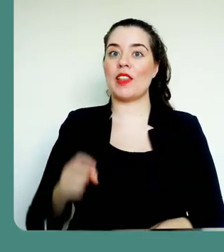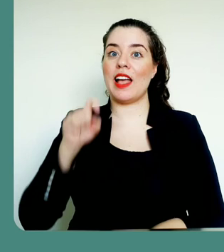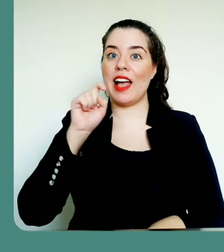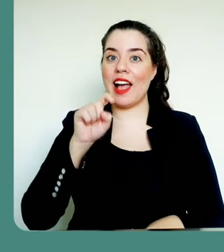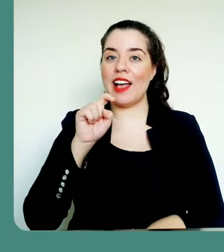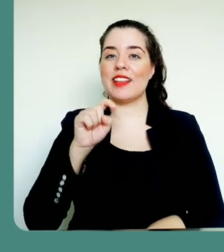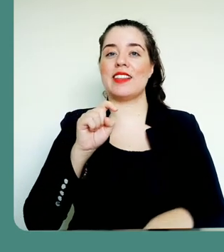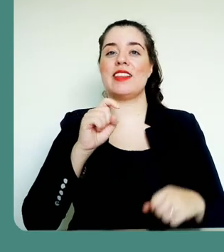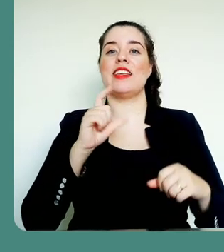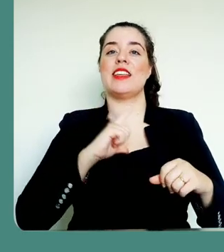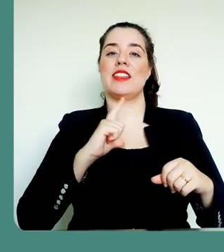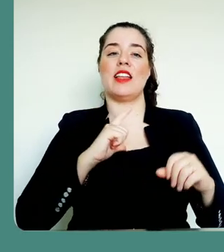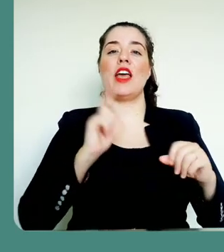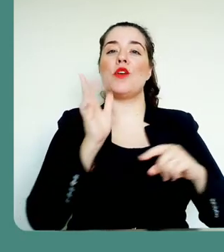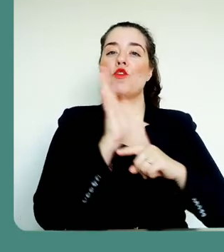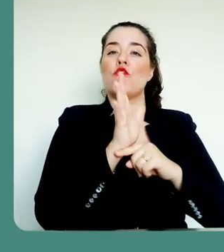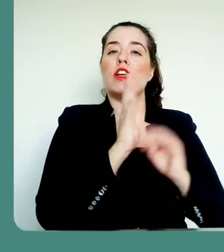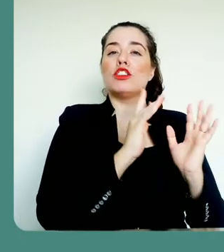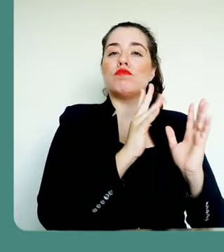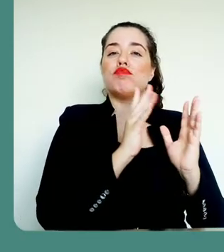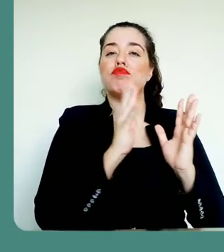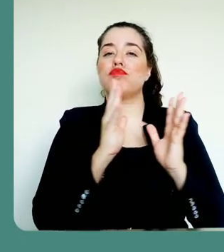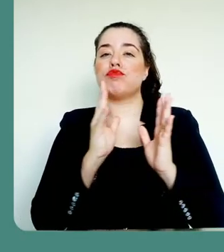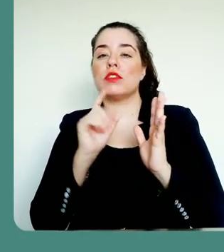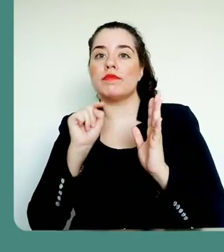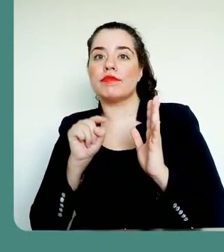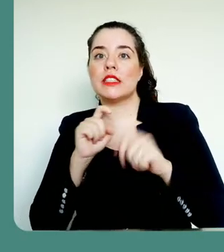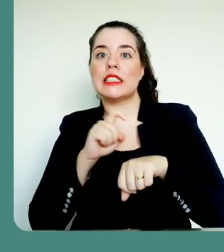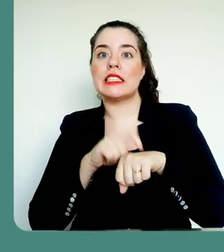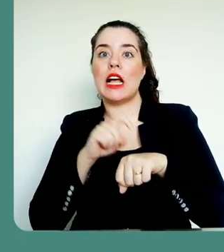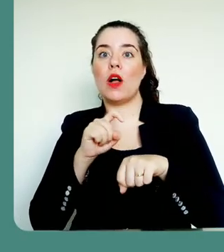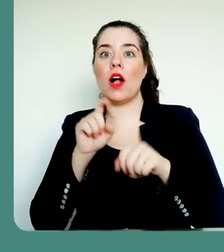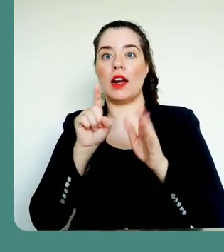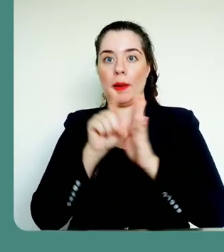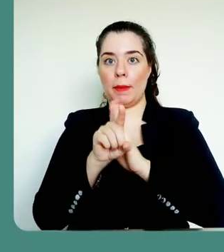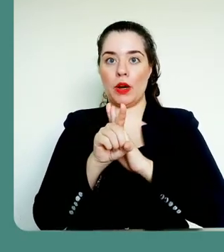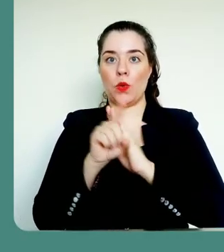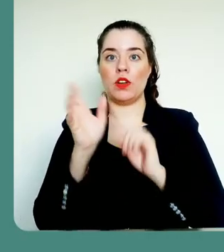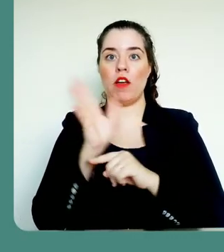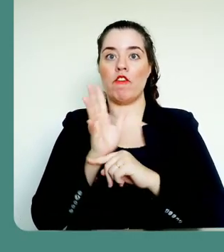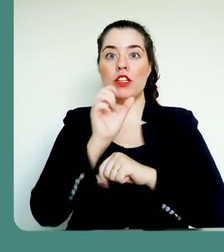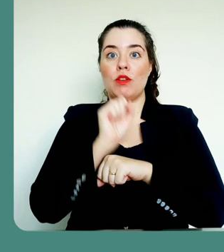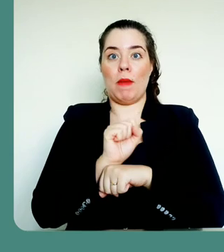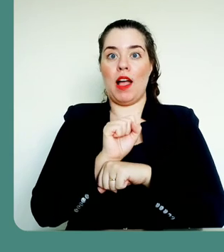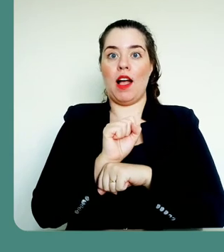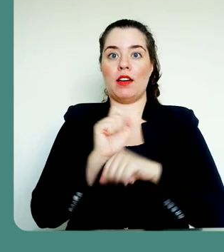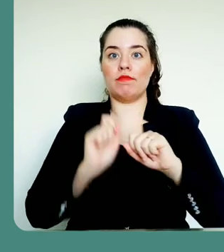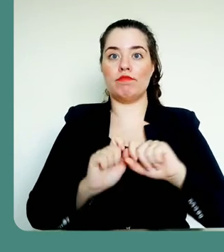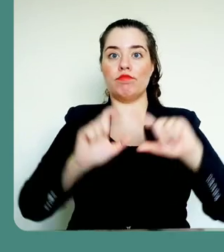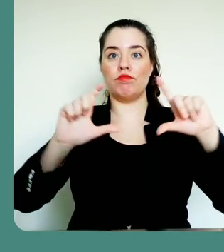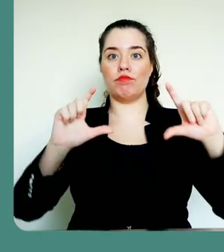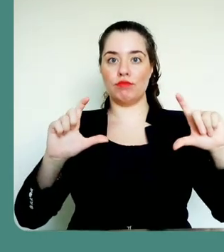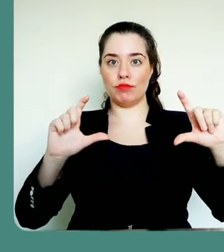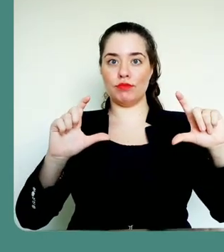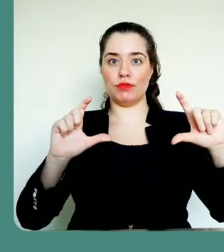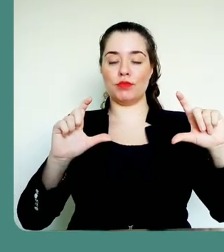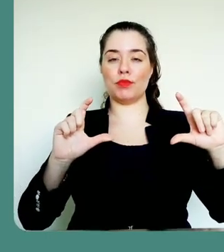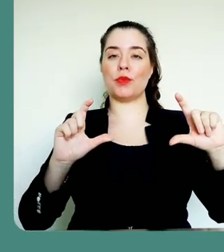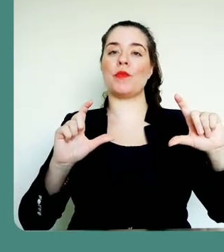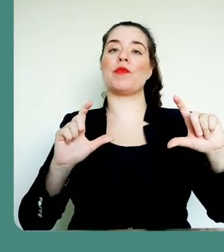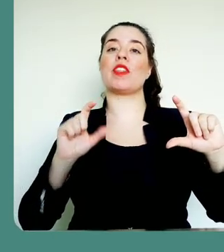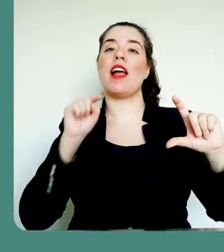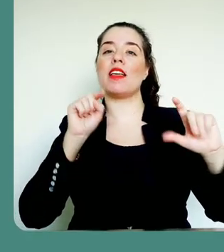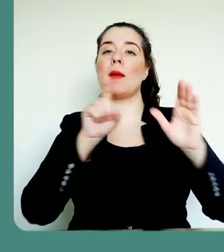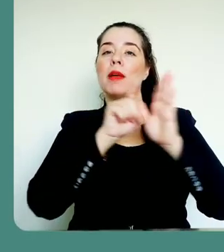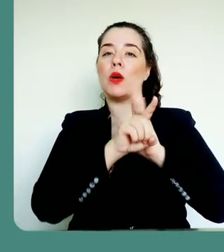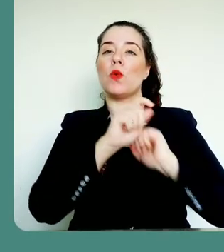Neste momento, então, quando ele chega, né, na interação, na pergunta, o vídeo é parado automaticamente e vai abrir então uma caixa de diálogo